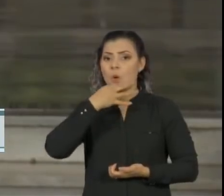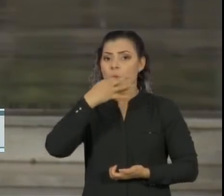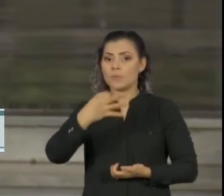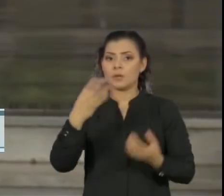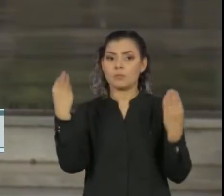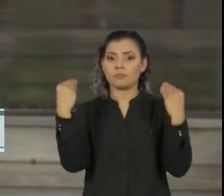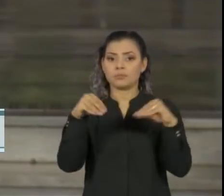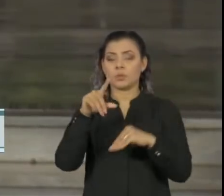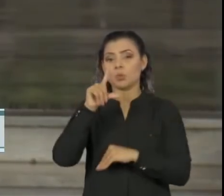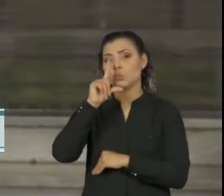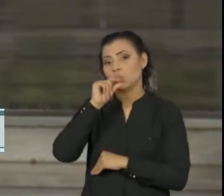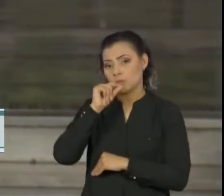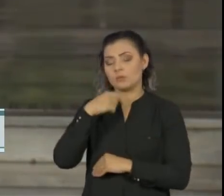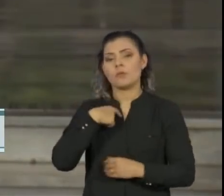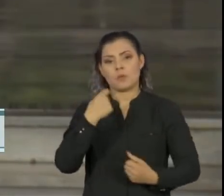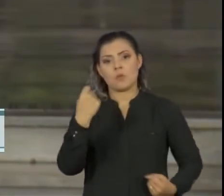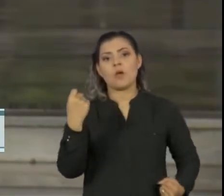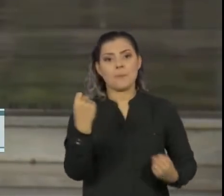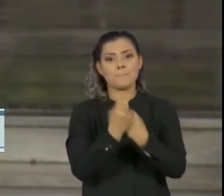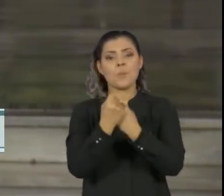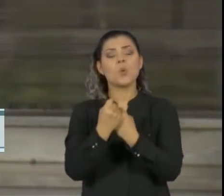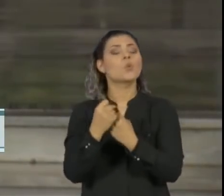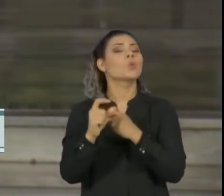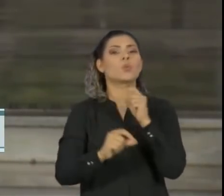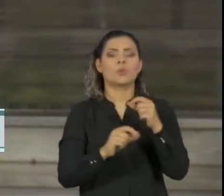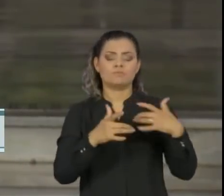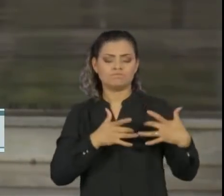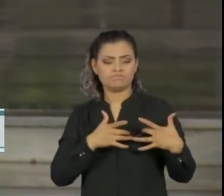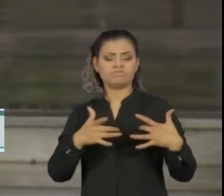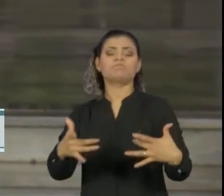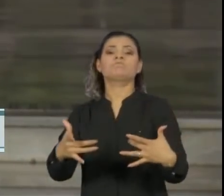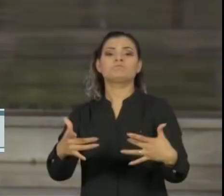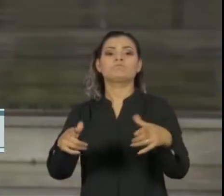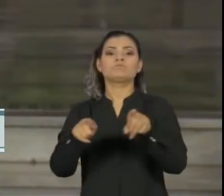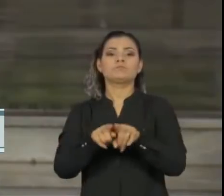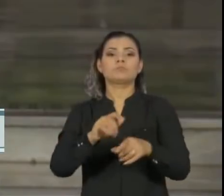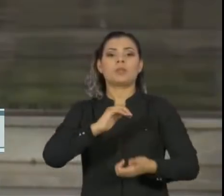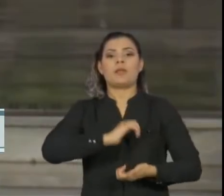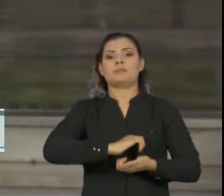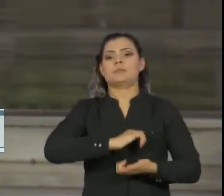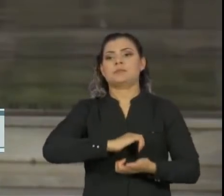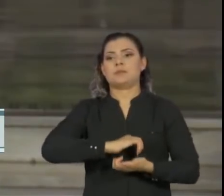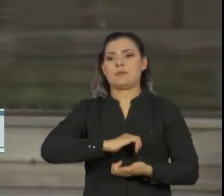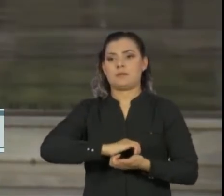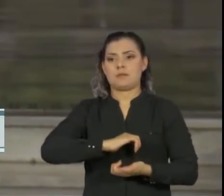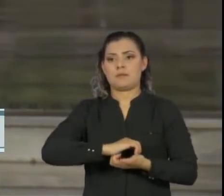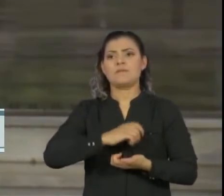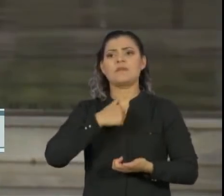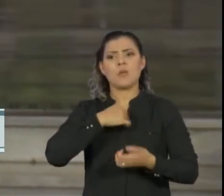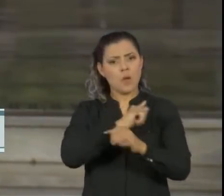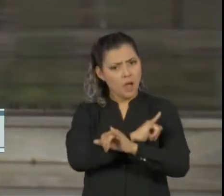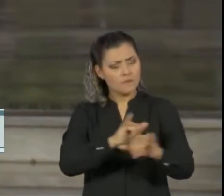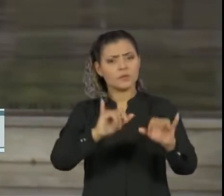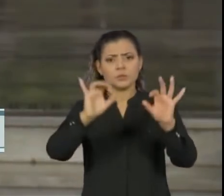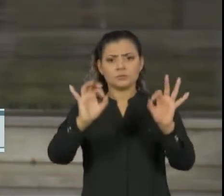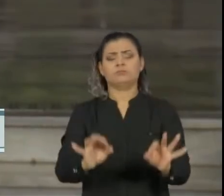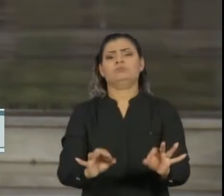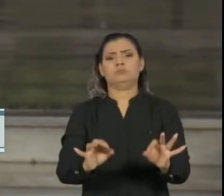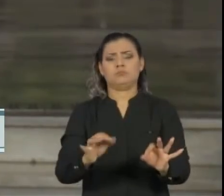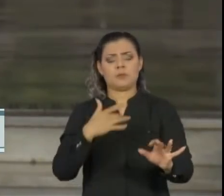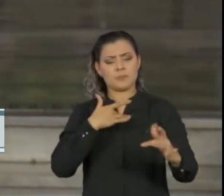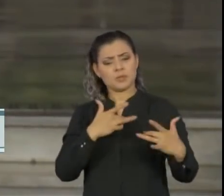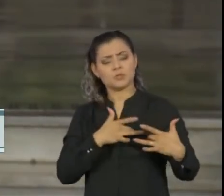em tweet o apoio e a solidariedade ao Supremo Tribunal Federal e quero reafirmar aqui